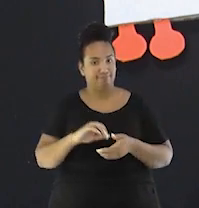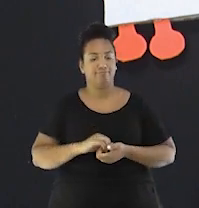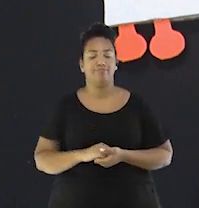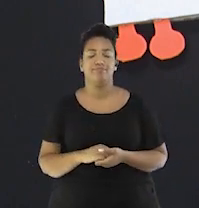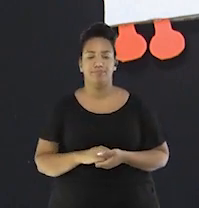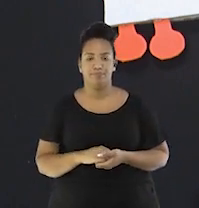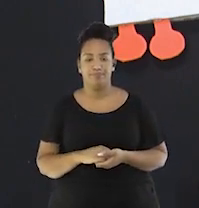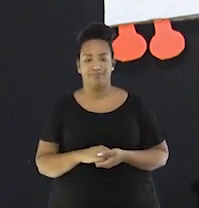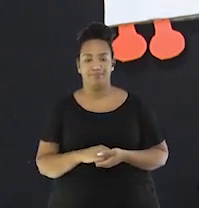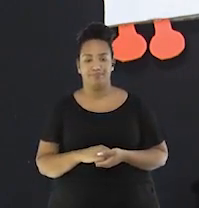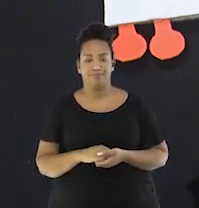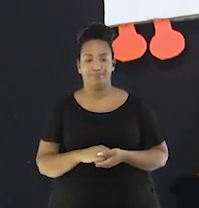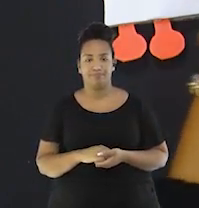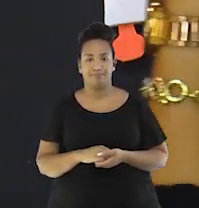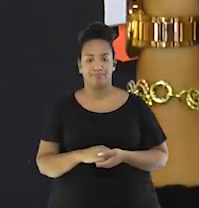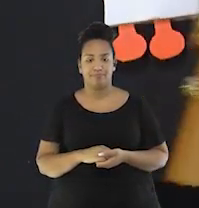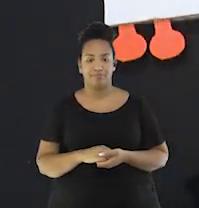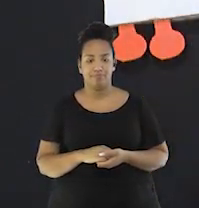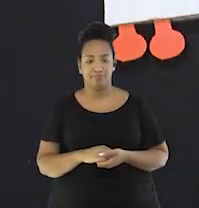e não